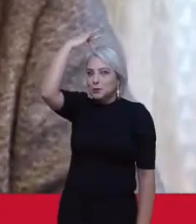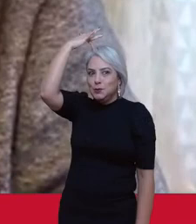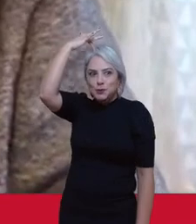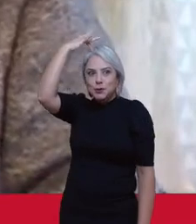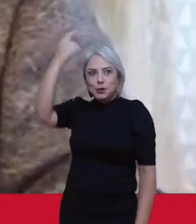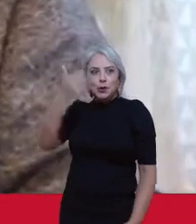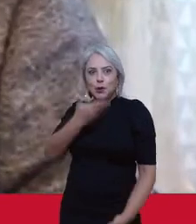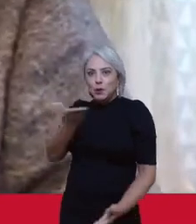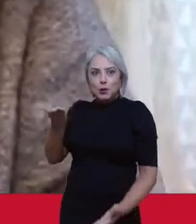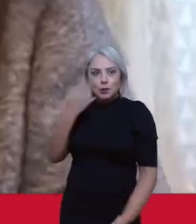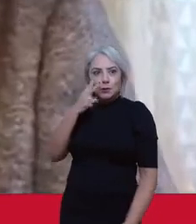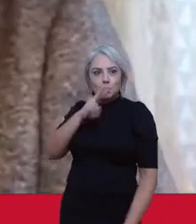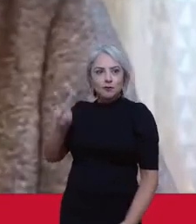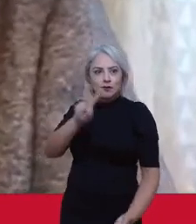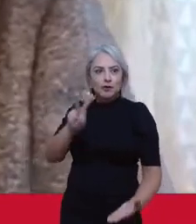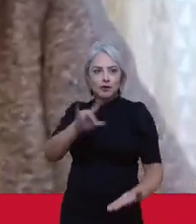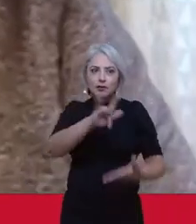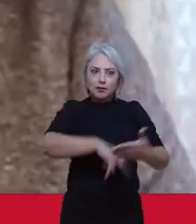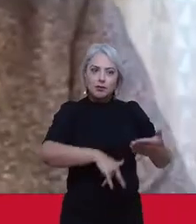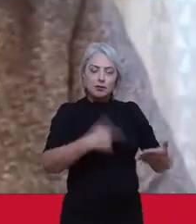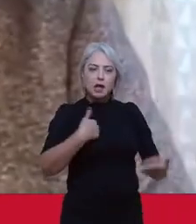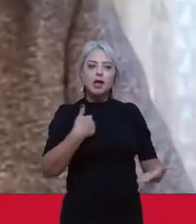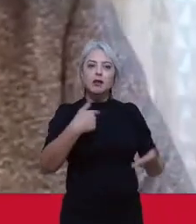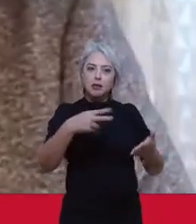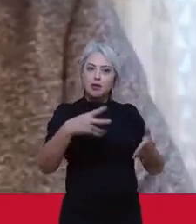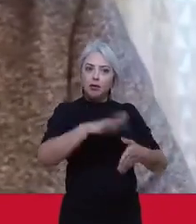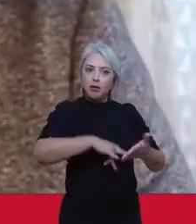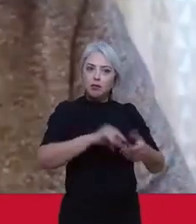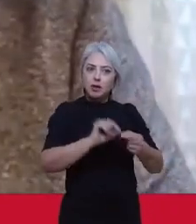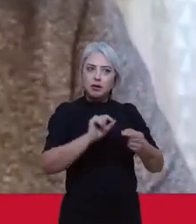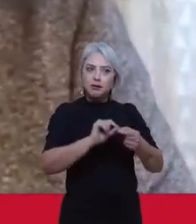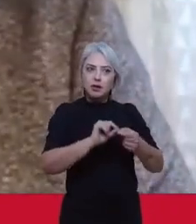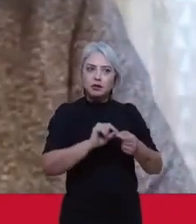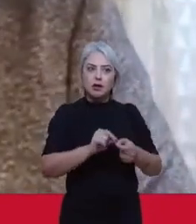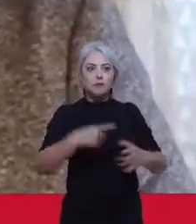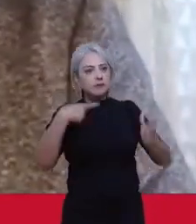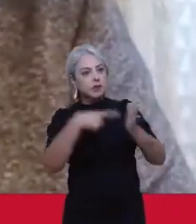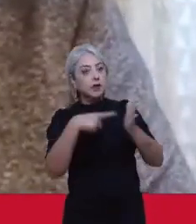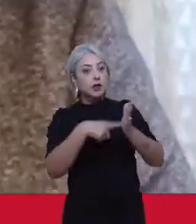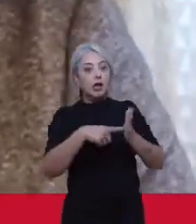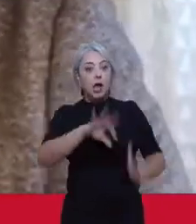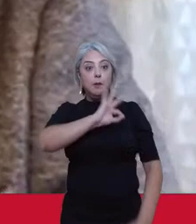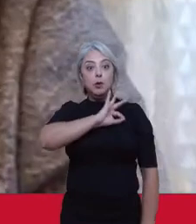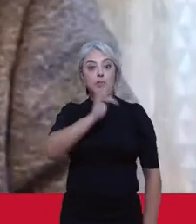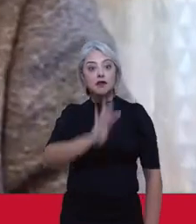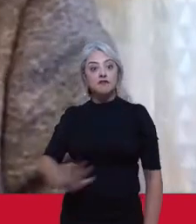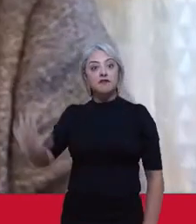eram evidentes, documentadas. Eu havia denunciado elas à Polícia